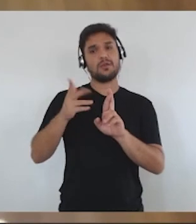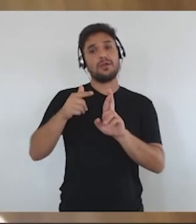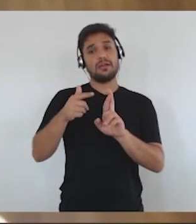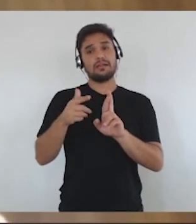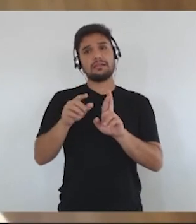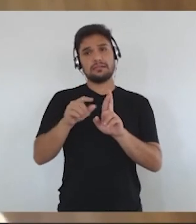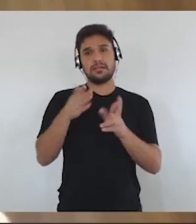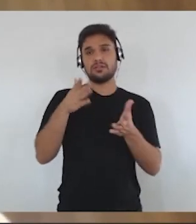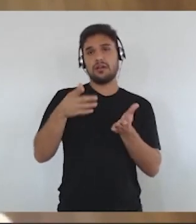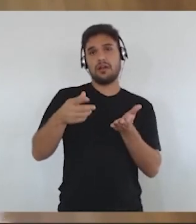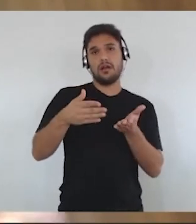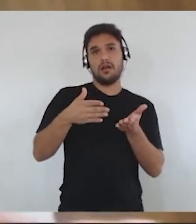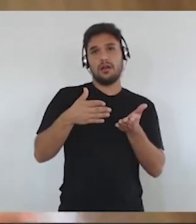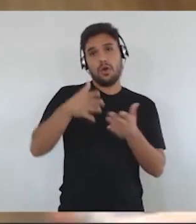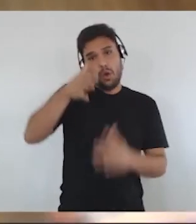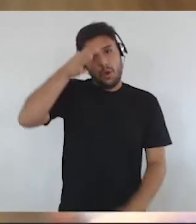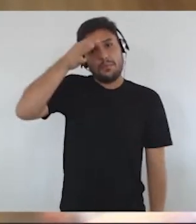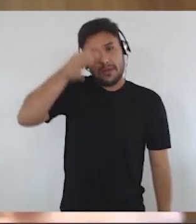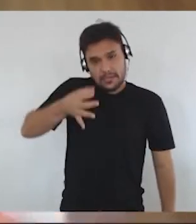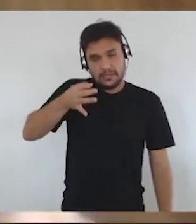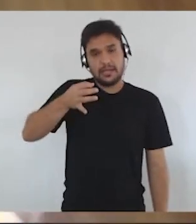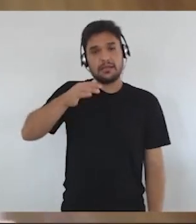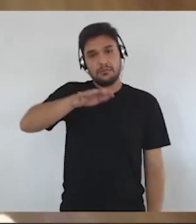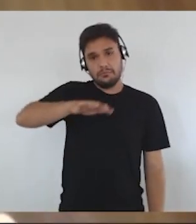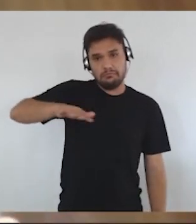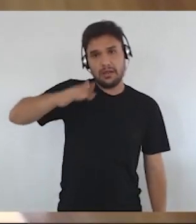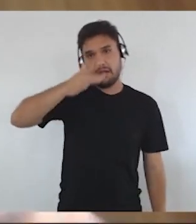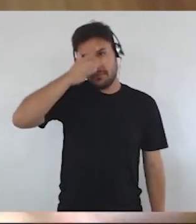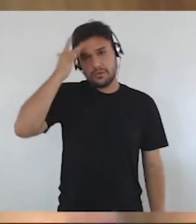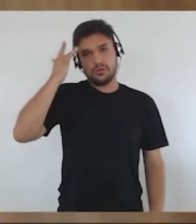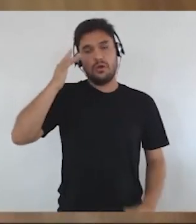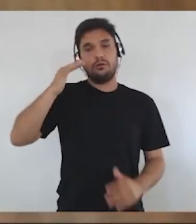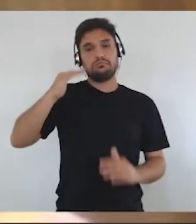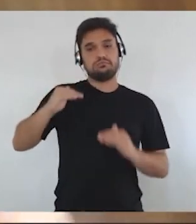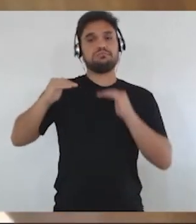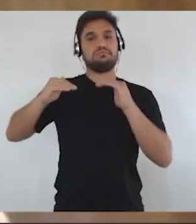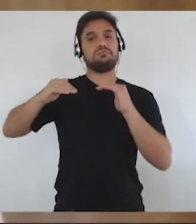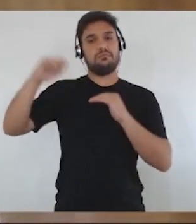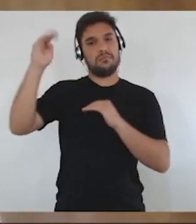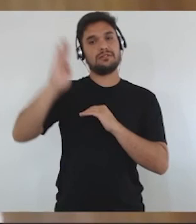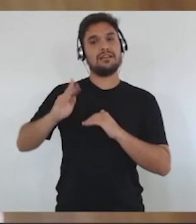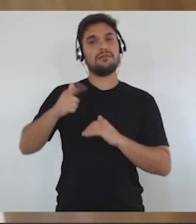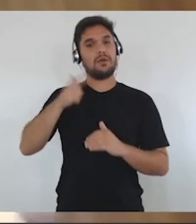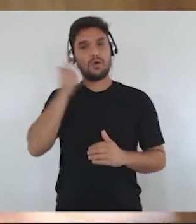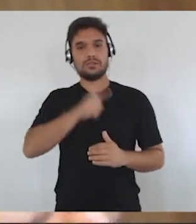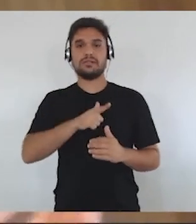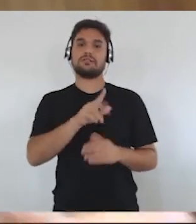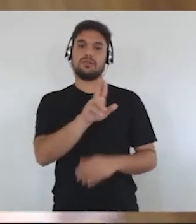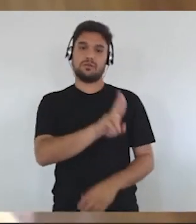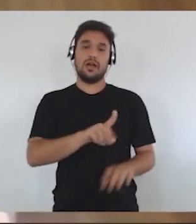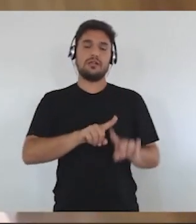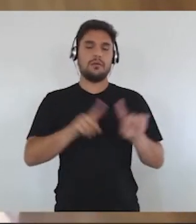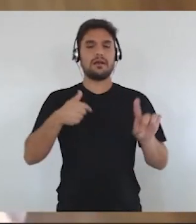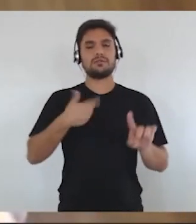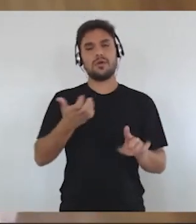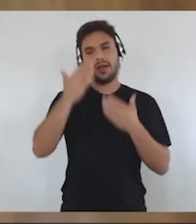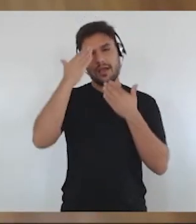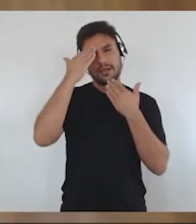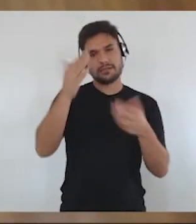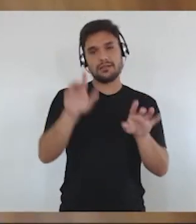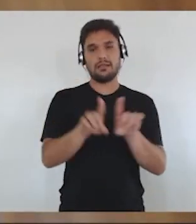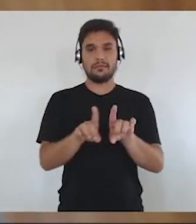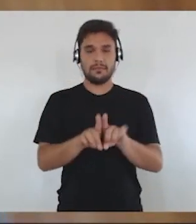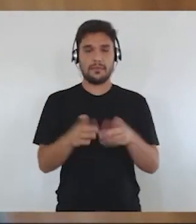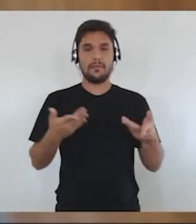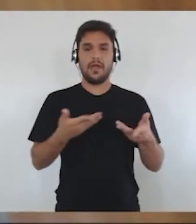assimilado pelos órgãos e pelas autoridades públicas brasileiras para que sejam, na prática, aplicados. Quanto ao mais, agradecendo